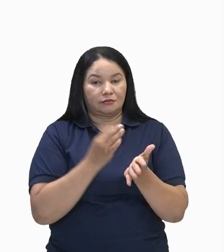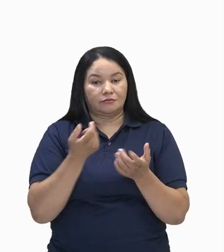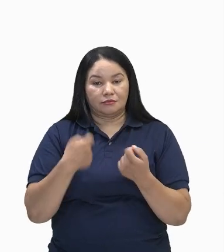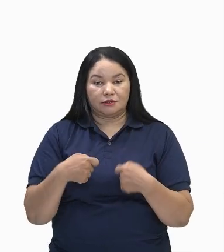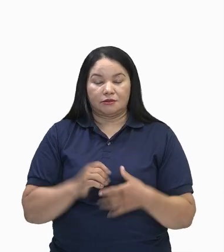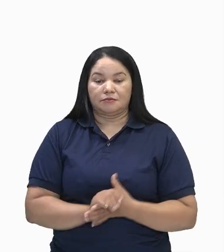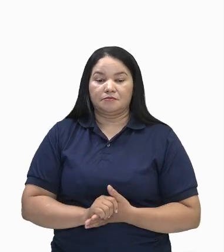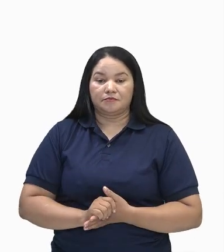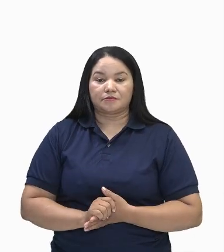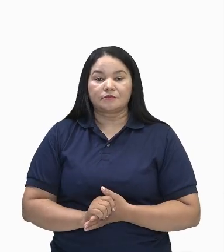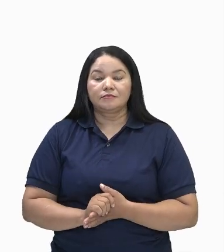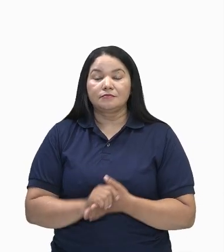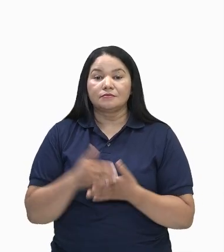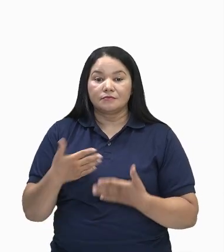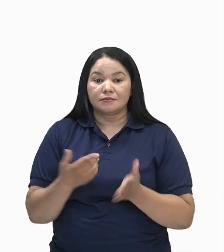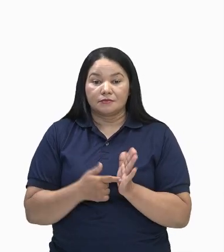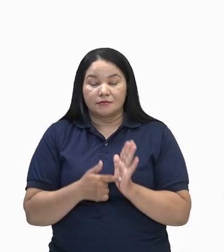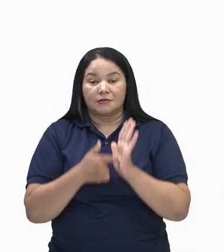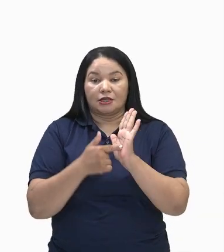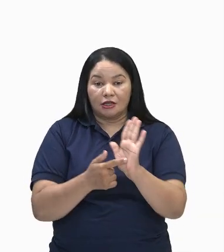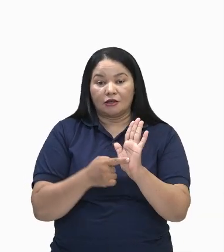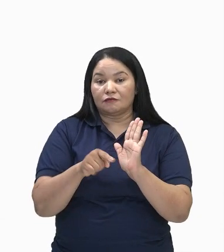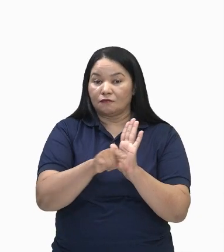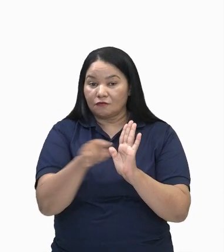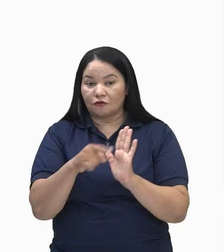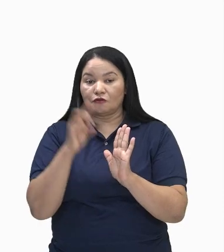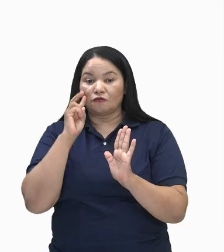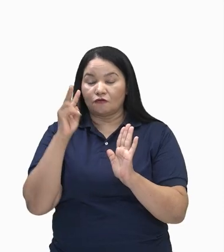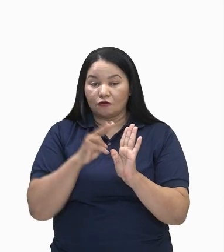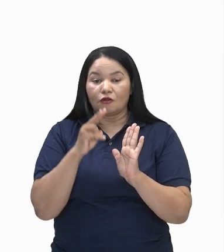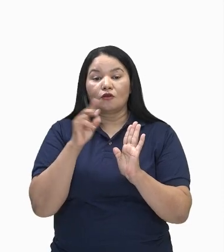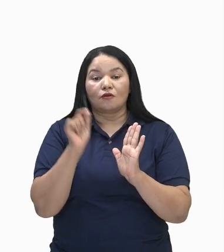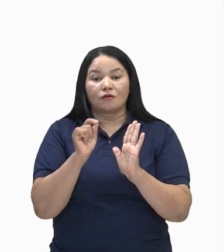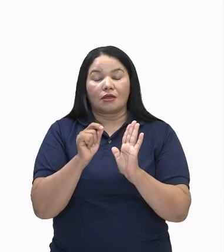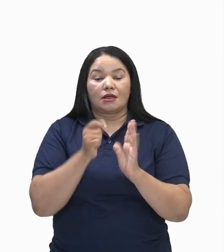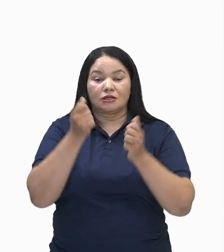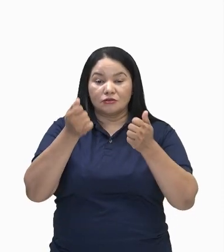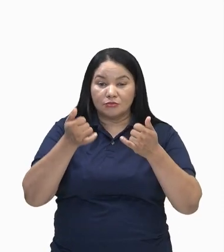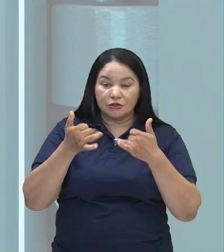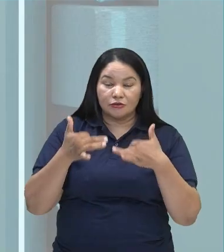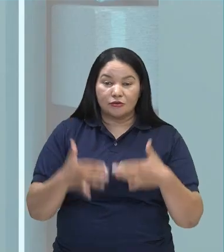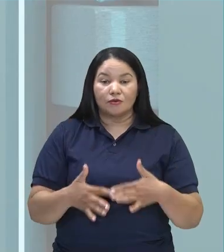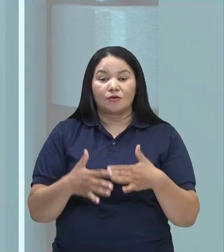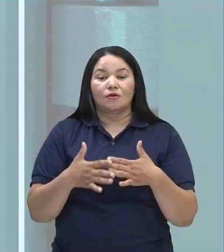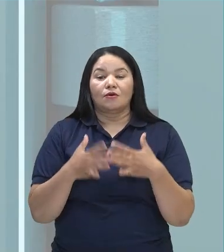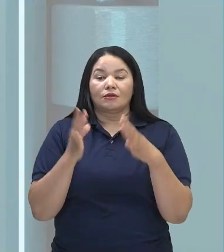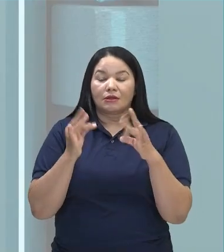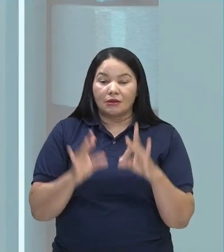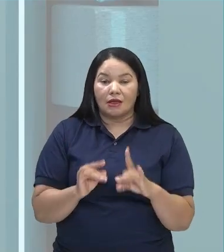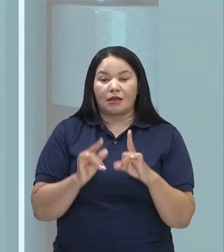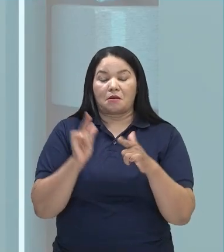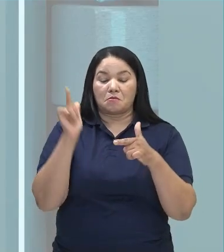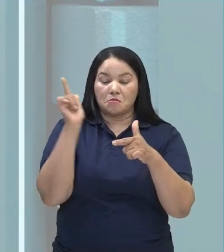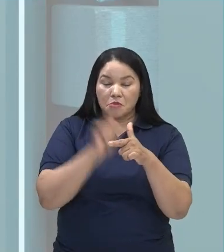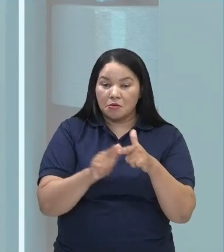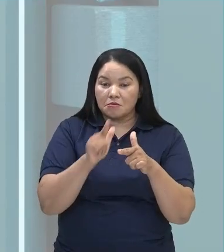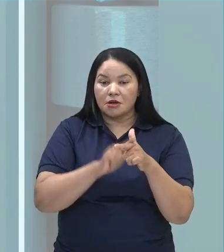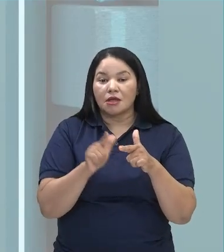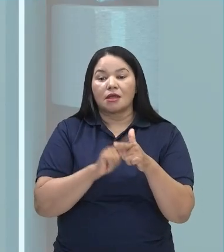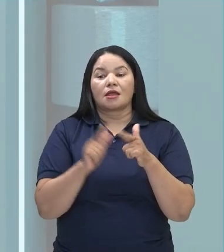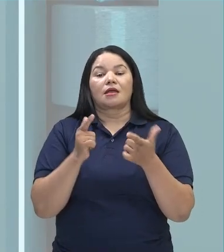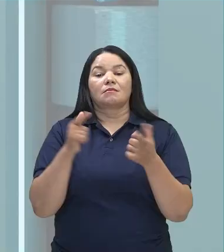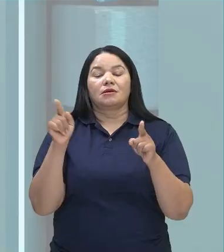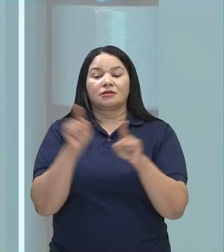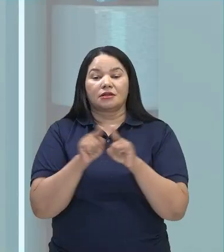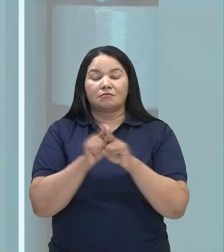Então, a gente apresentou, né, para vocês. Veja que ele falou, né, indicou o problema,